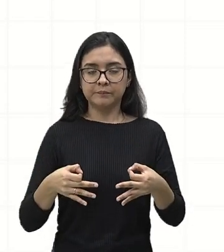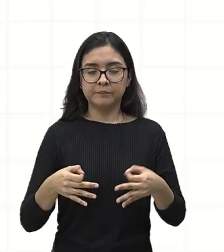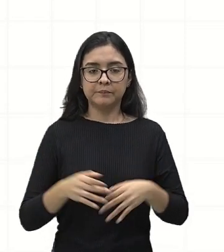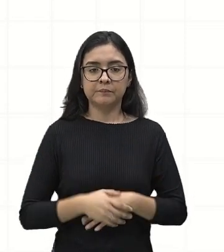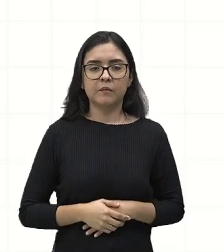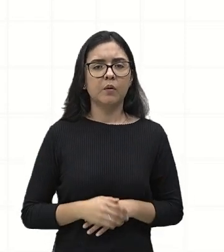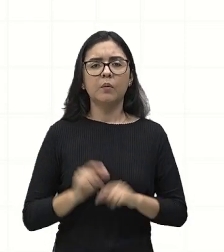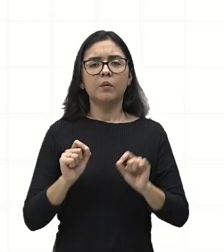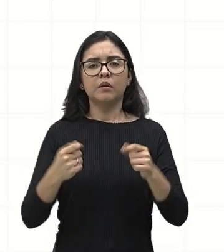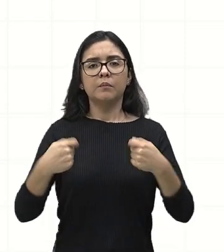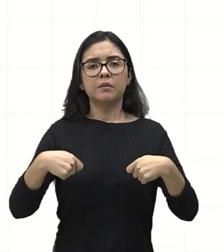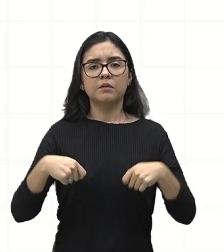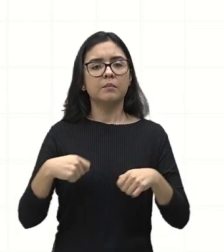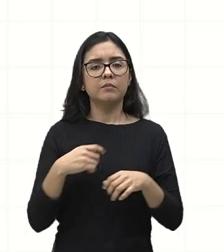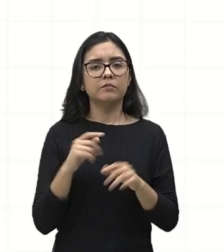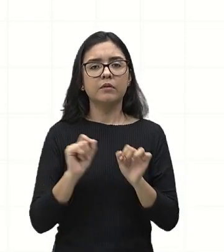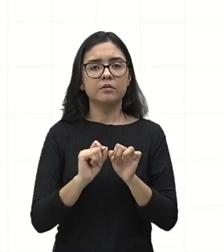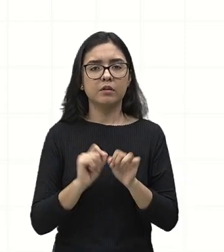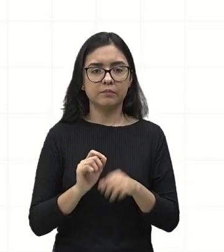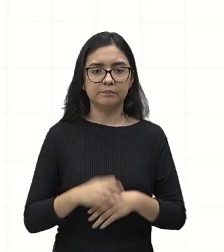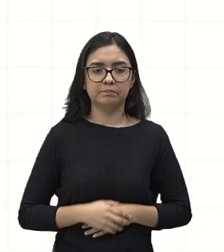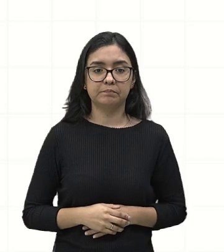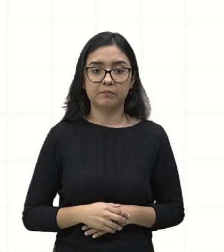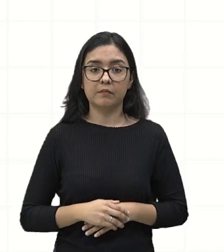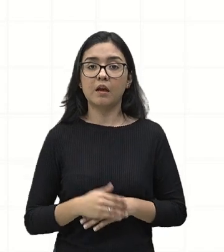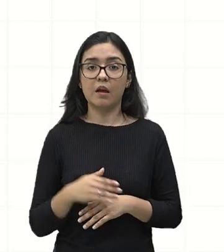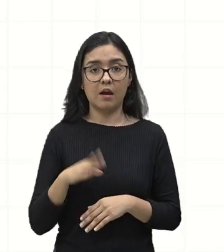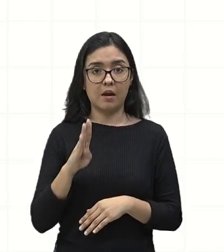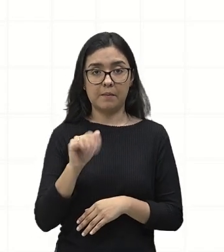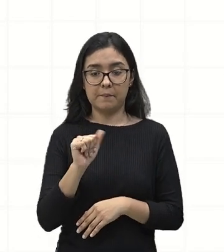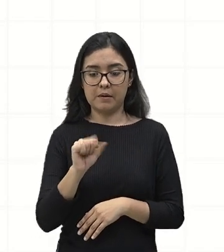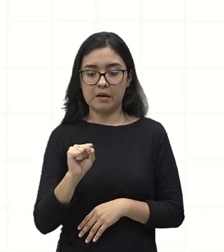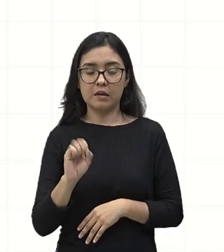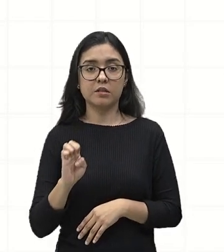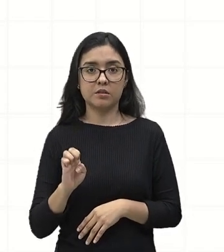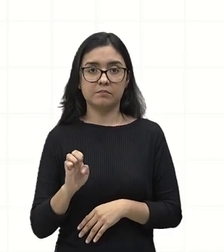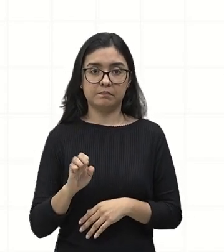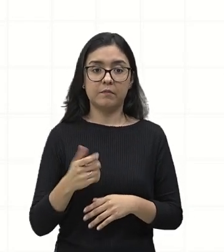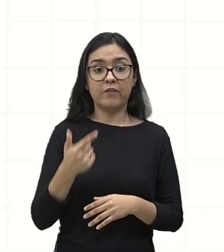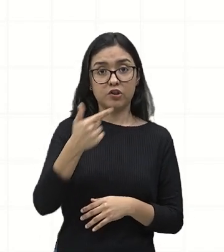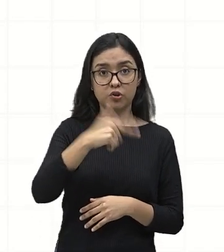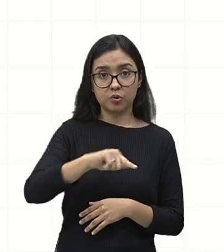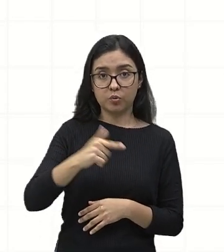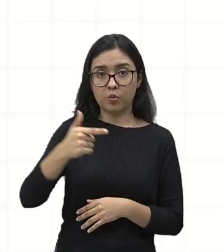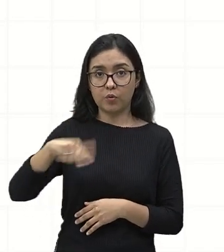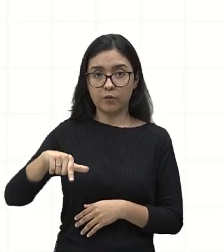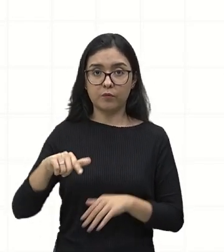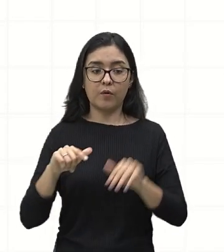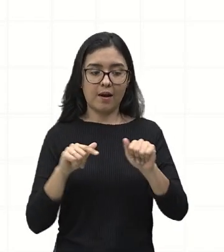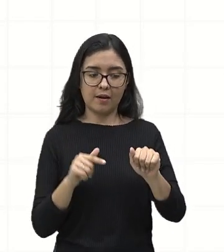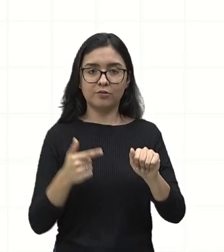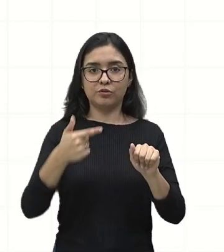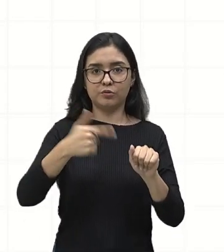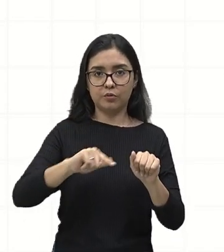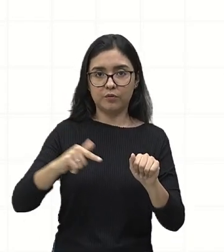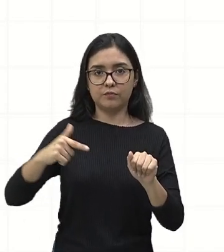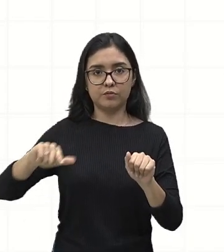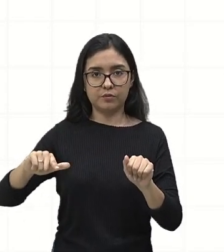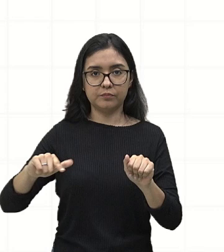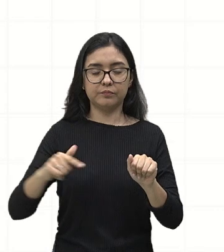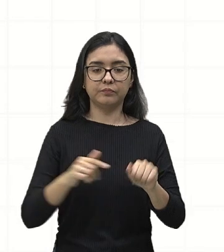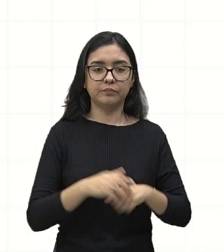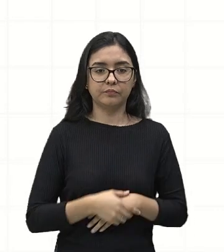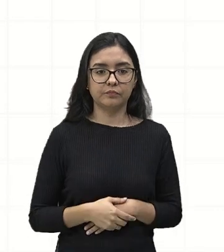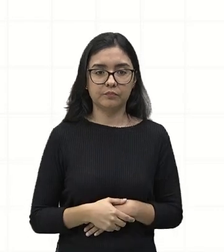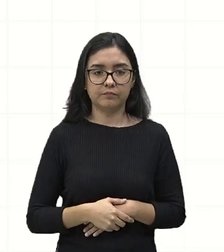que devemos fazer? Né? Conservar a base significa repetir a base, aqui desse lado, ó,